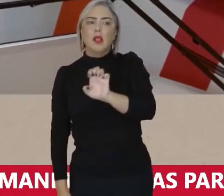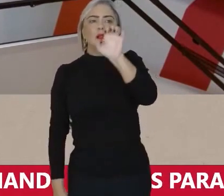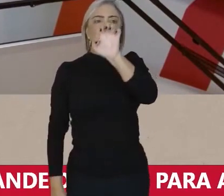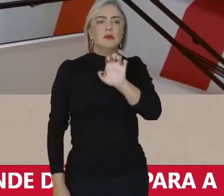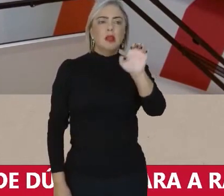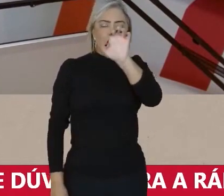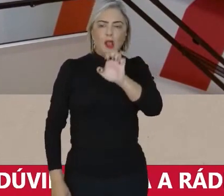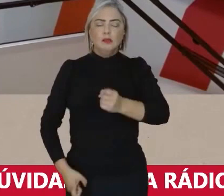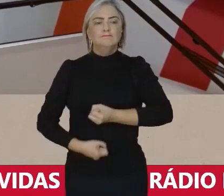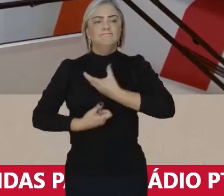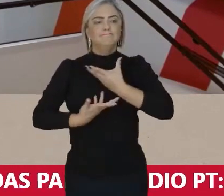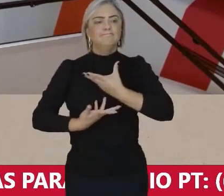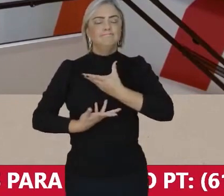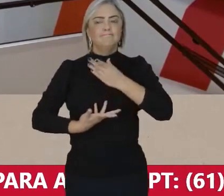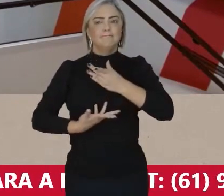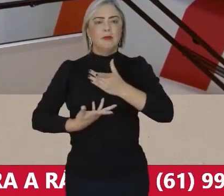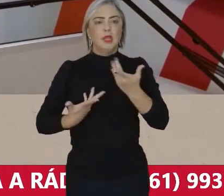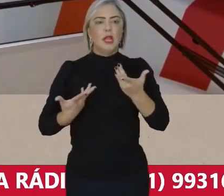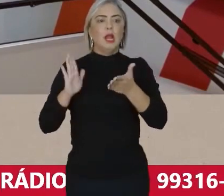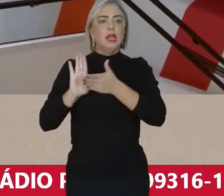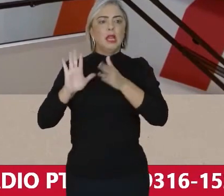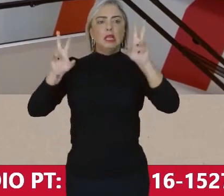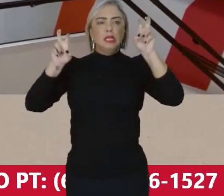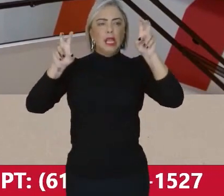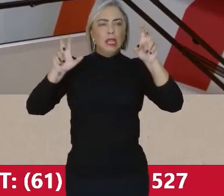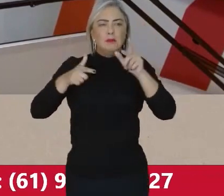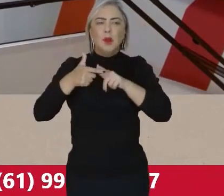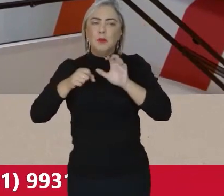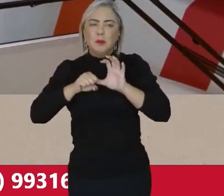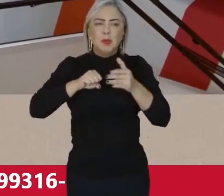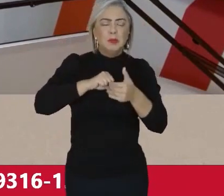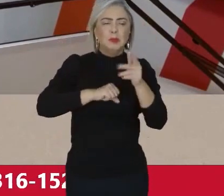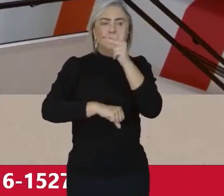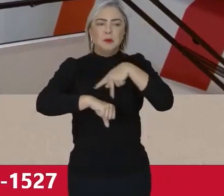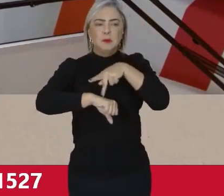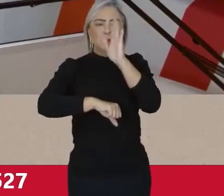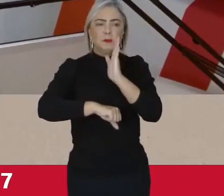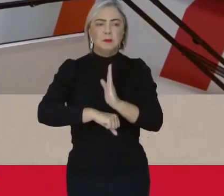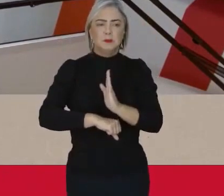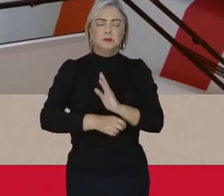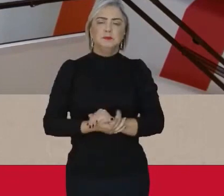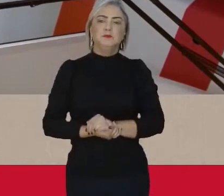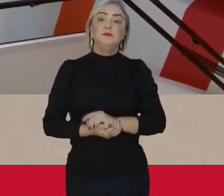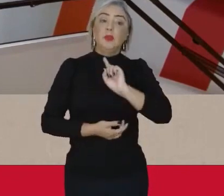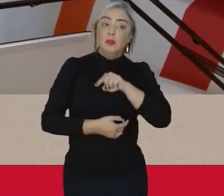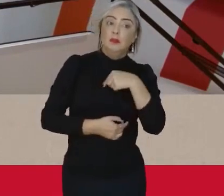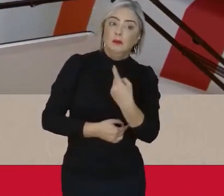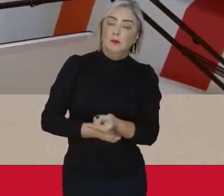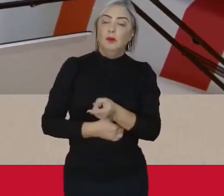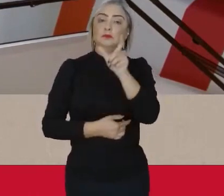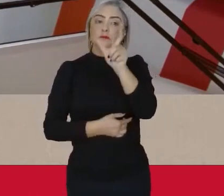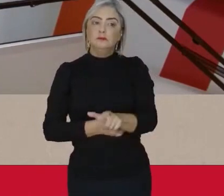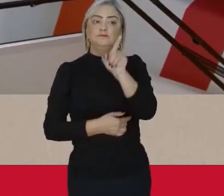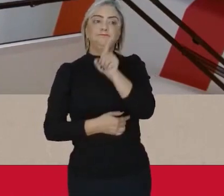que expressasse, né, grandes temas, dilemas da Covid no país. Depois esse formato